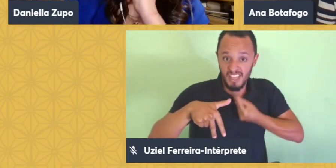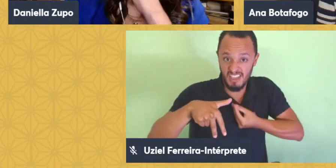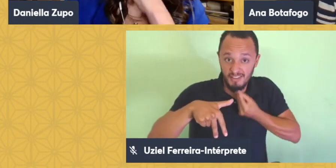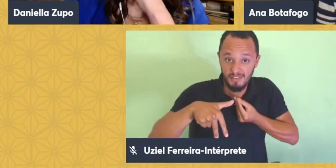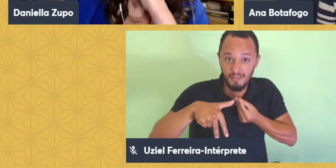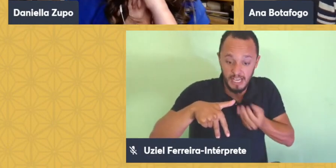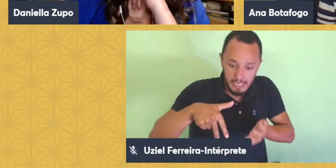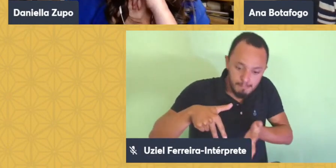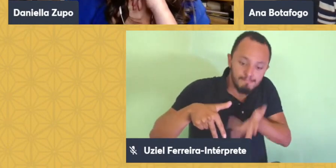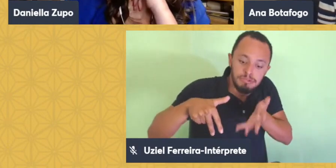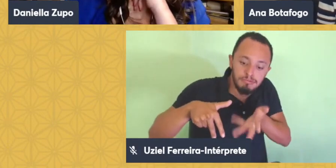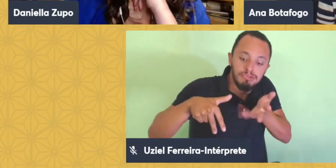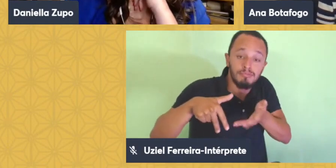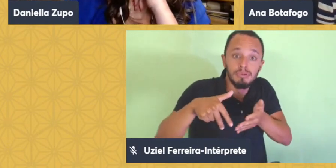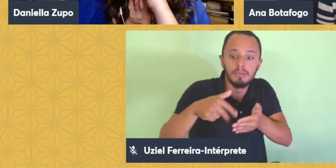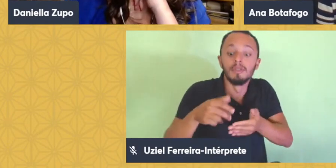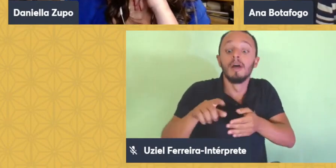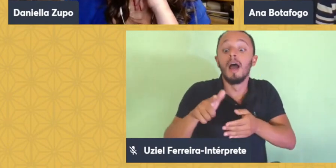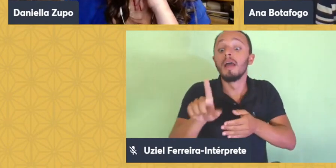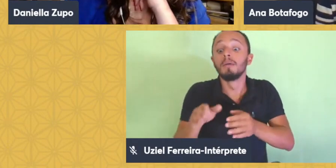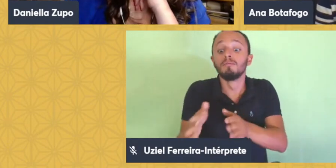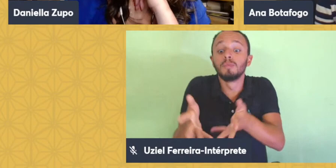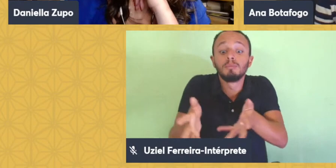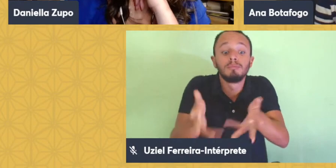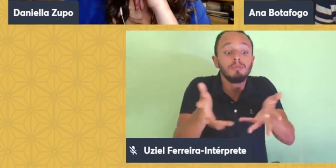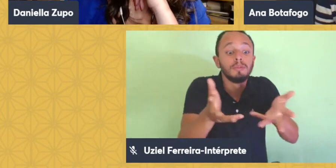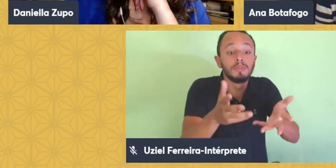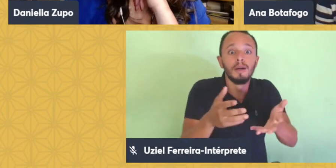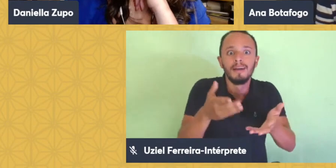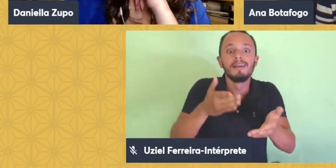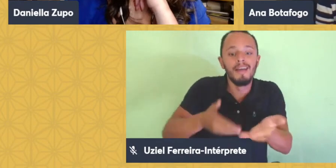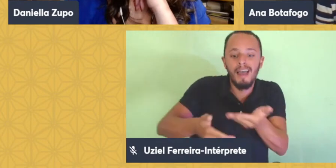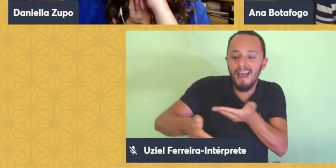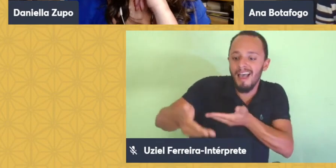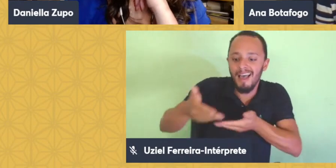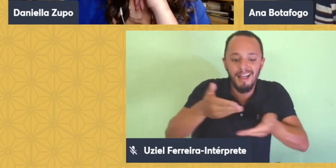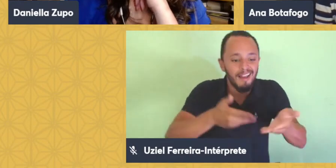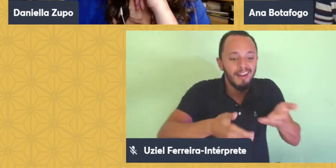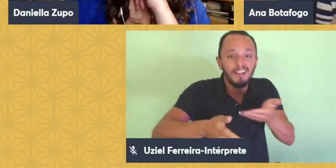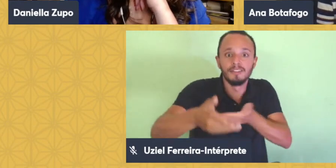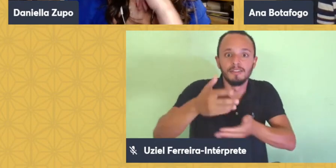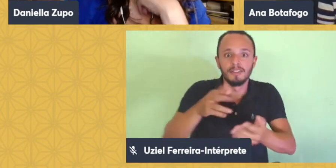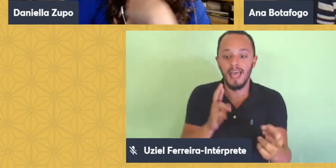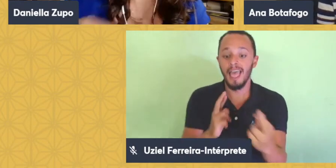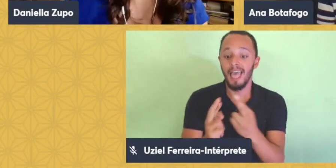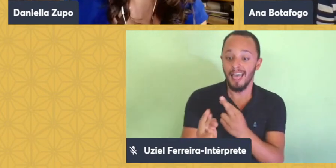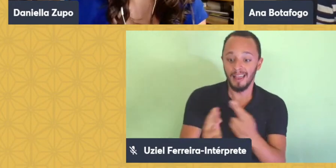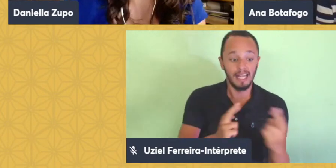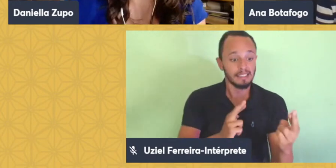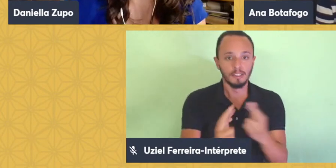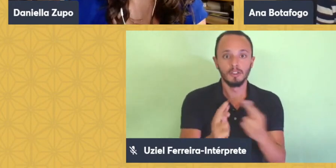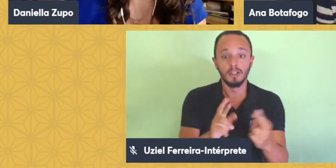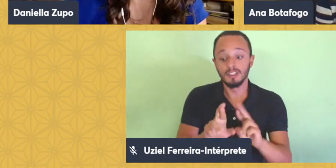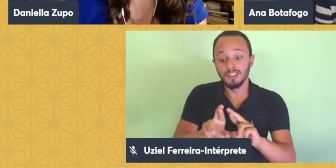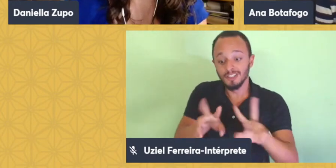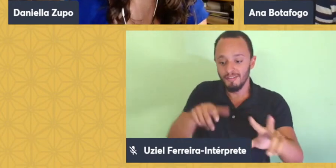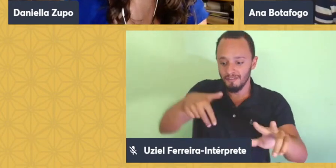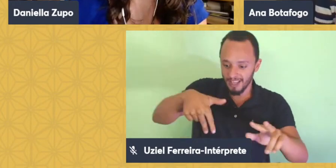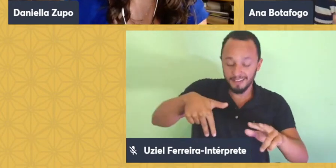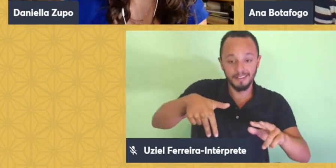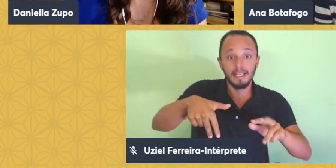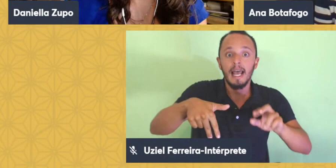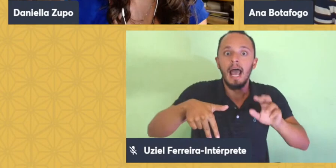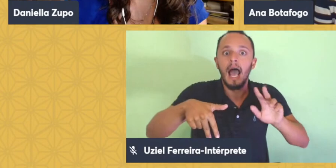nos impulsionar a feira e nós nos relacionaremos com essa pessoa de forma diferente daqui